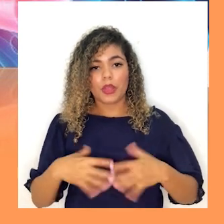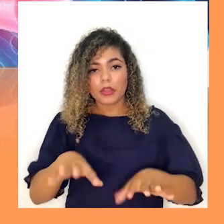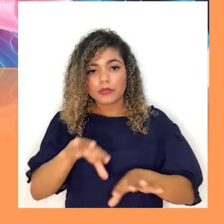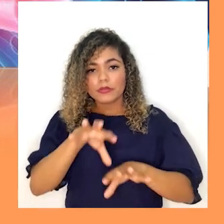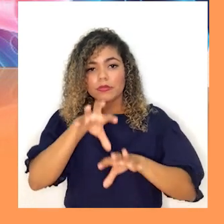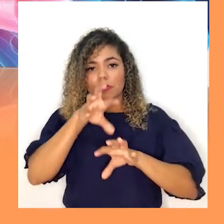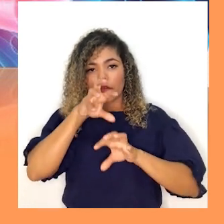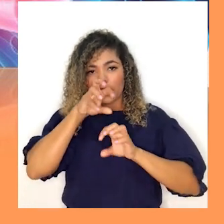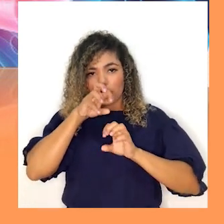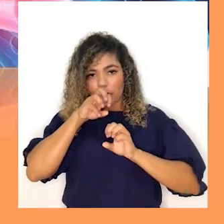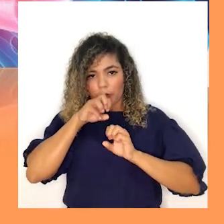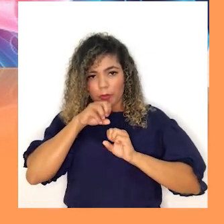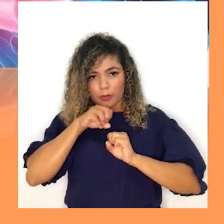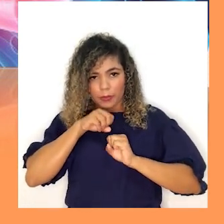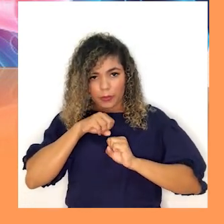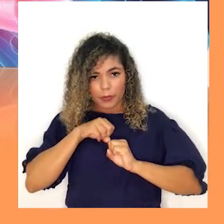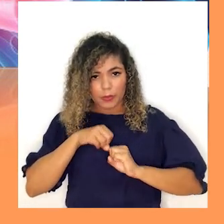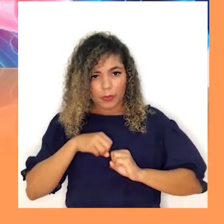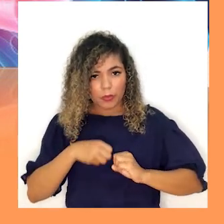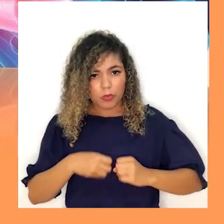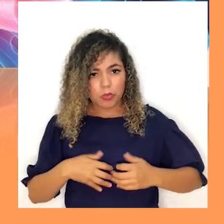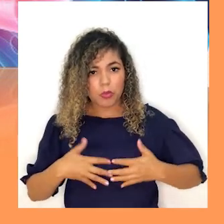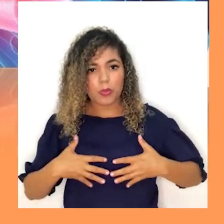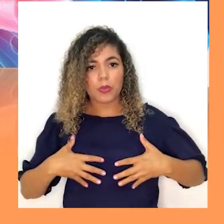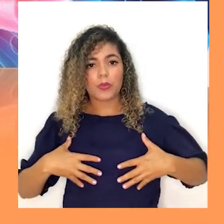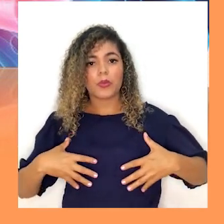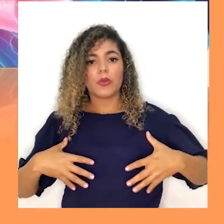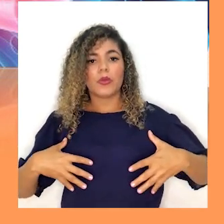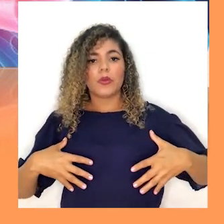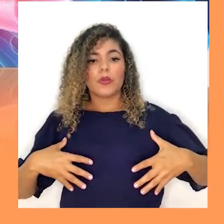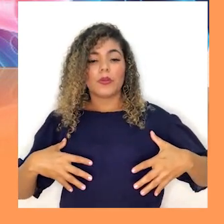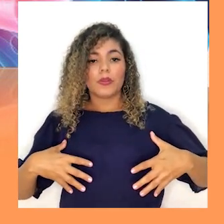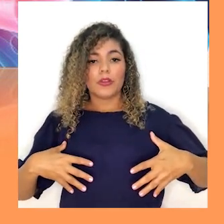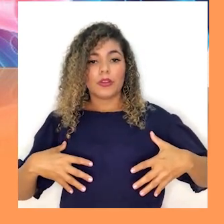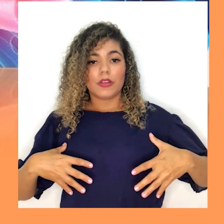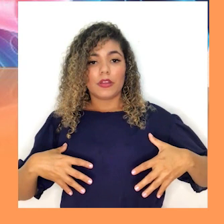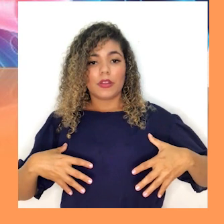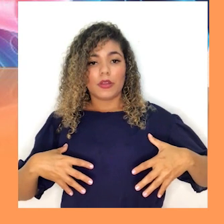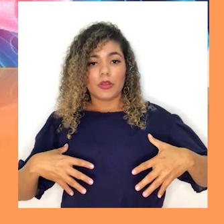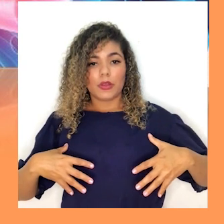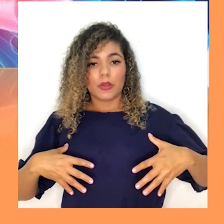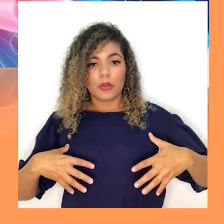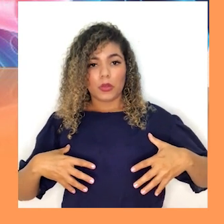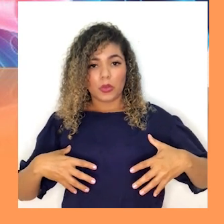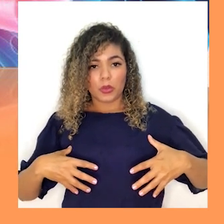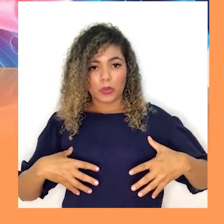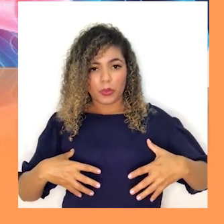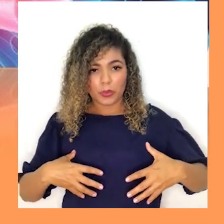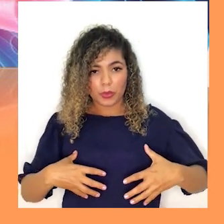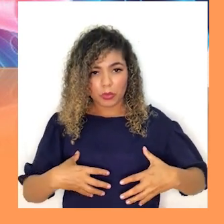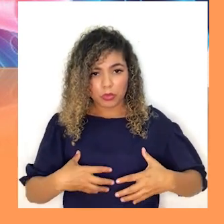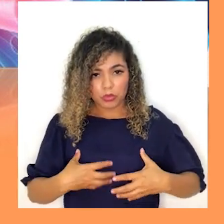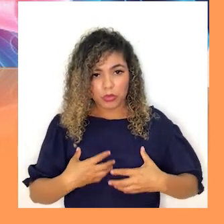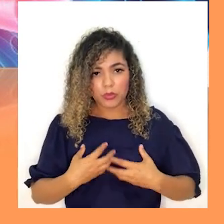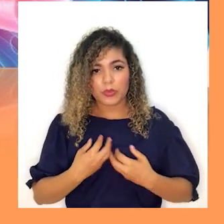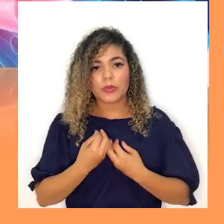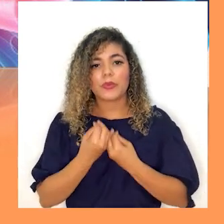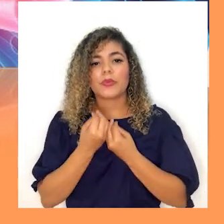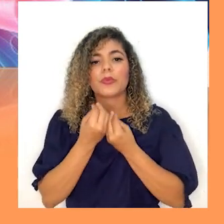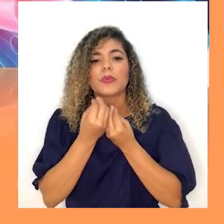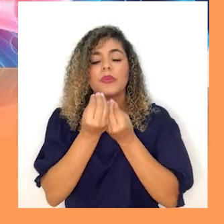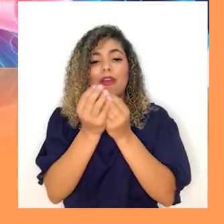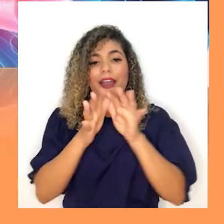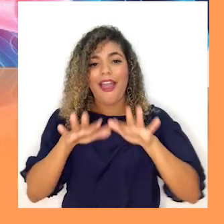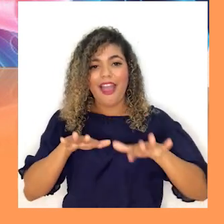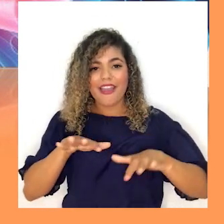nosso corpo, entre nesse sistema, e também que o gás carbônico e o ar que